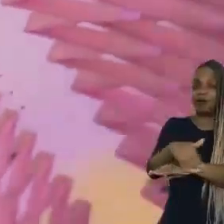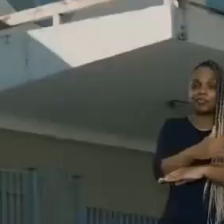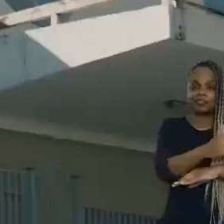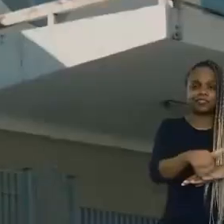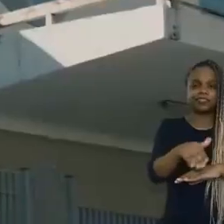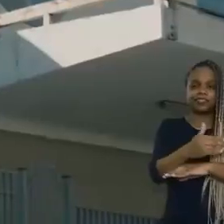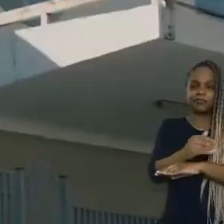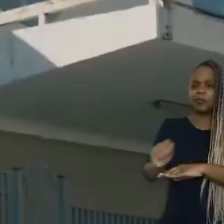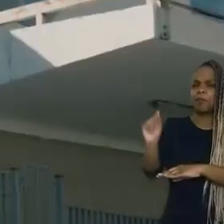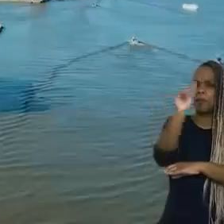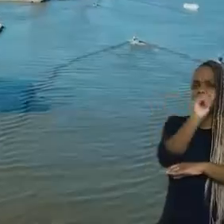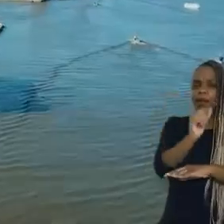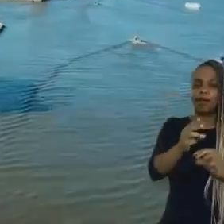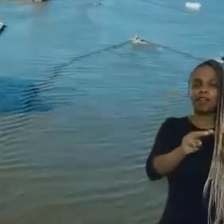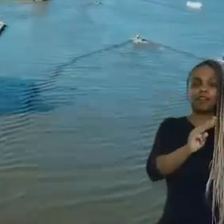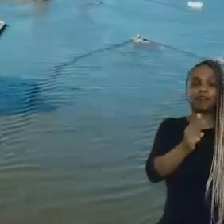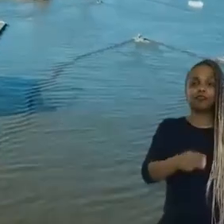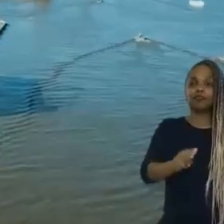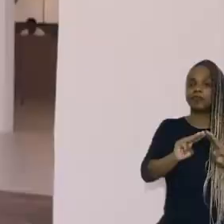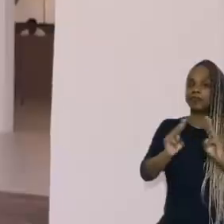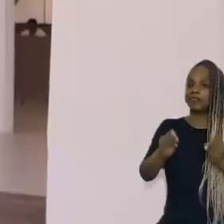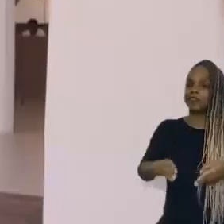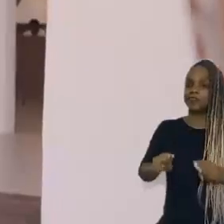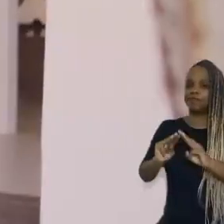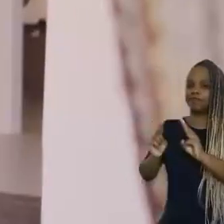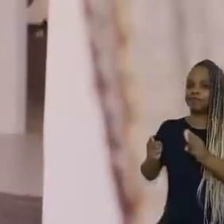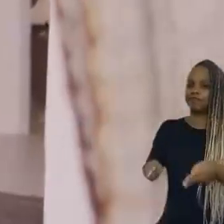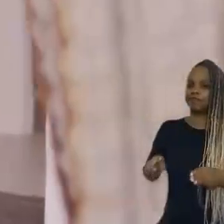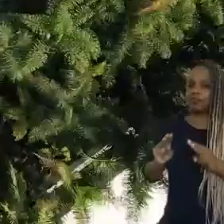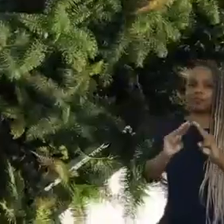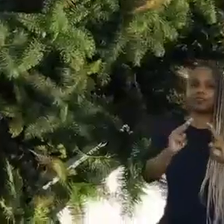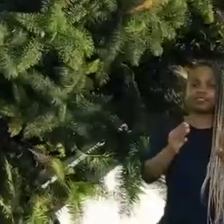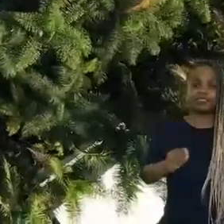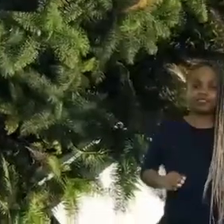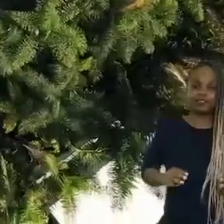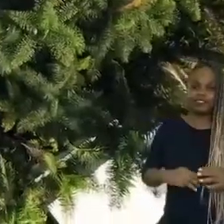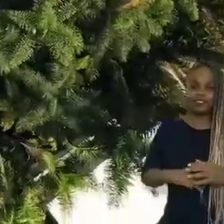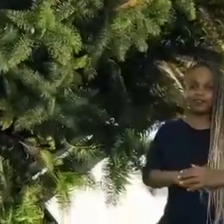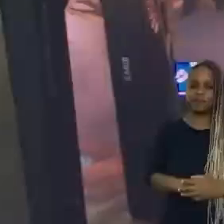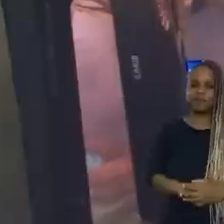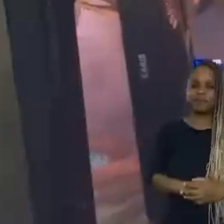das ruas e dos museus.